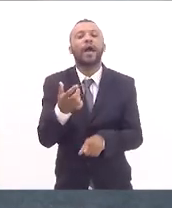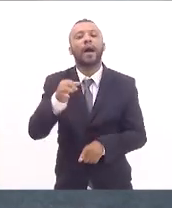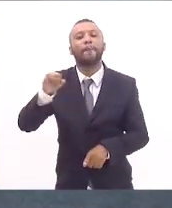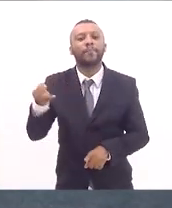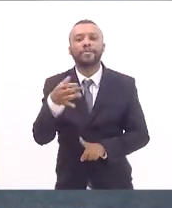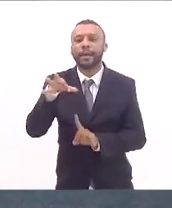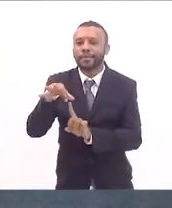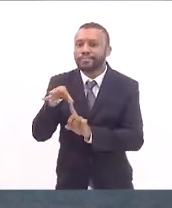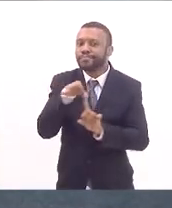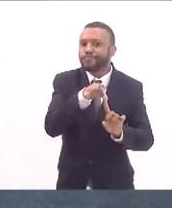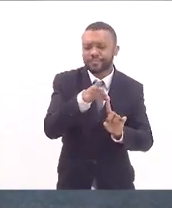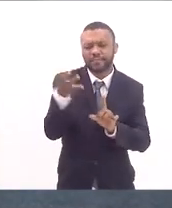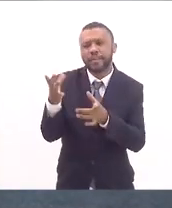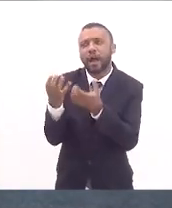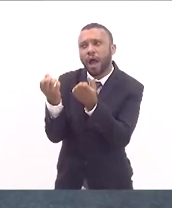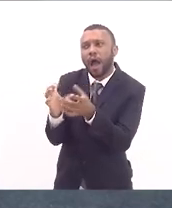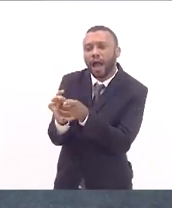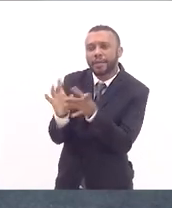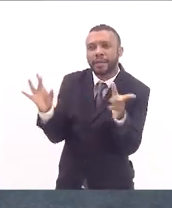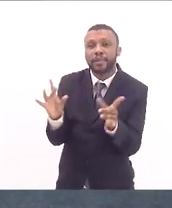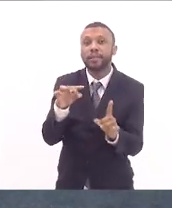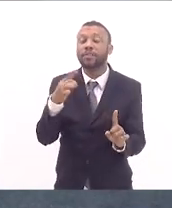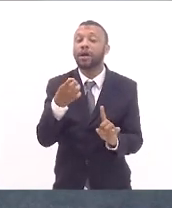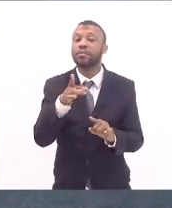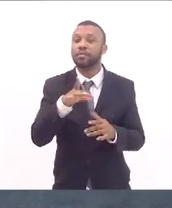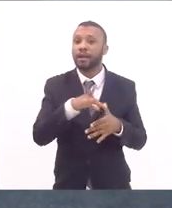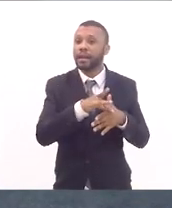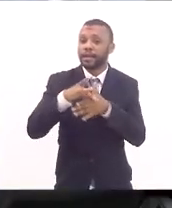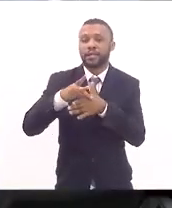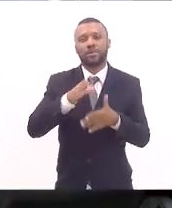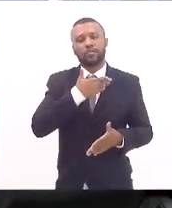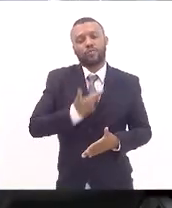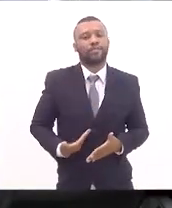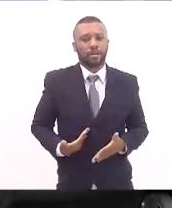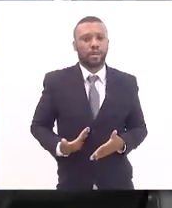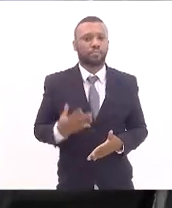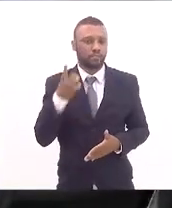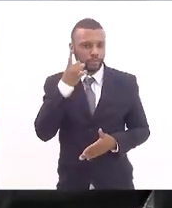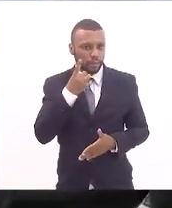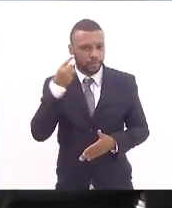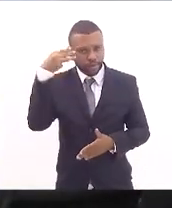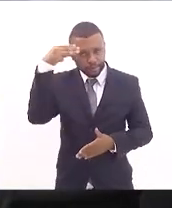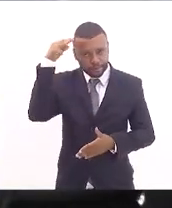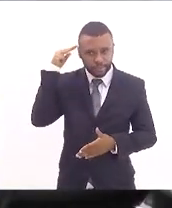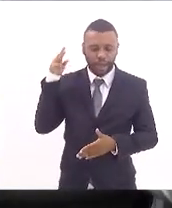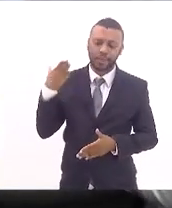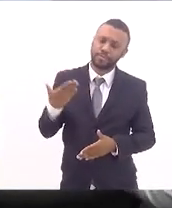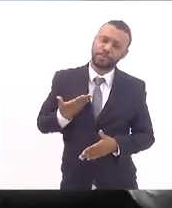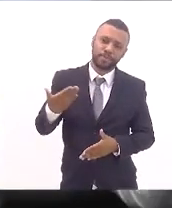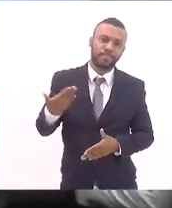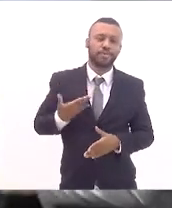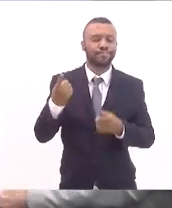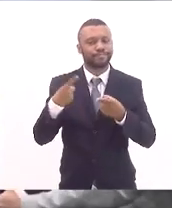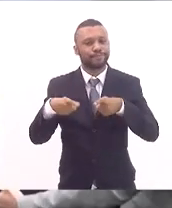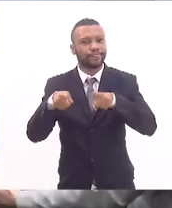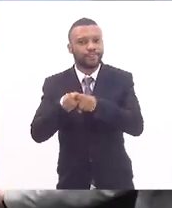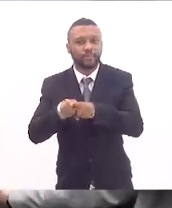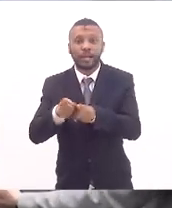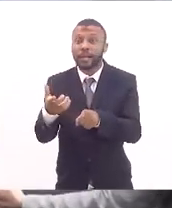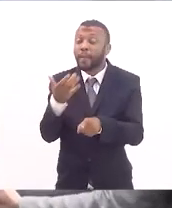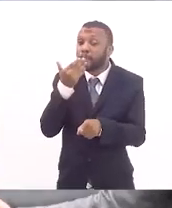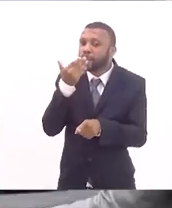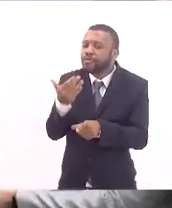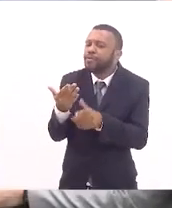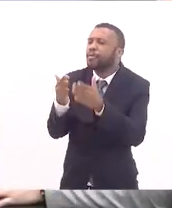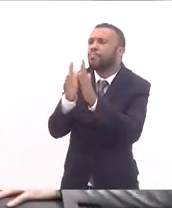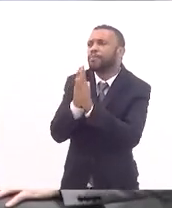com sua liberdade autorização ao nosso líder de governo Deputado Márcio Pacheco nosso amigo queria pedir que eles